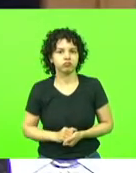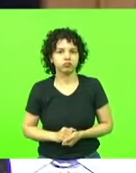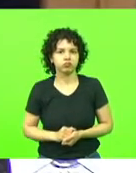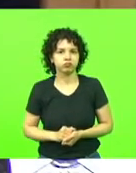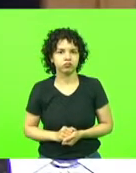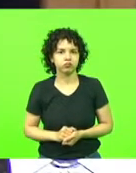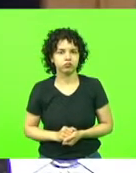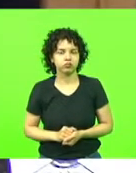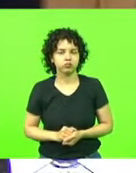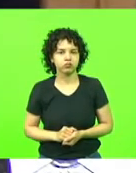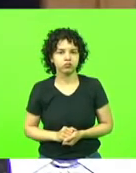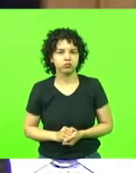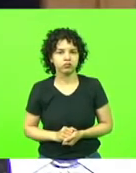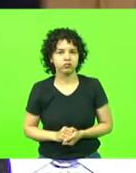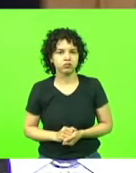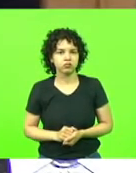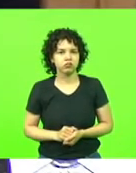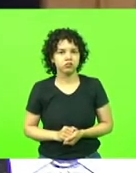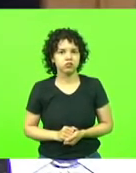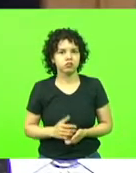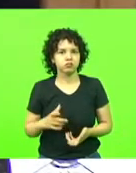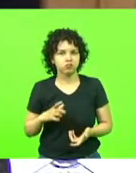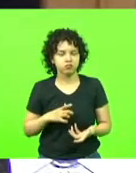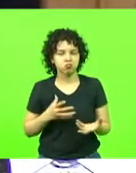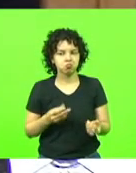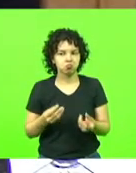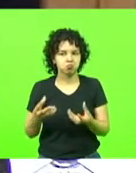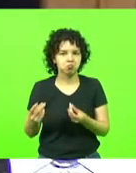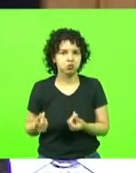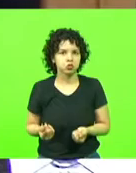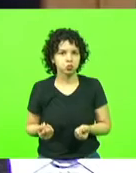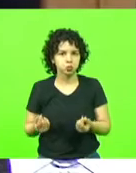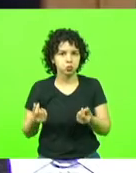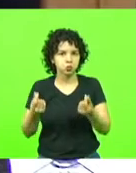muito farta nos seus lucros